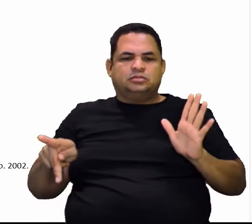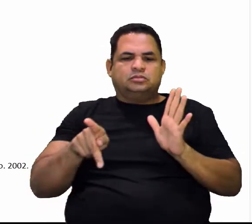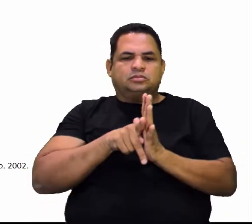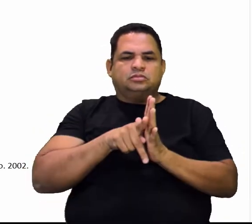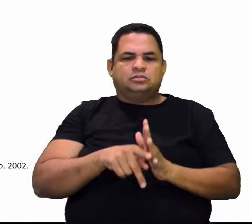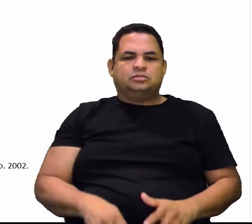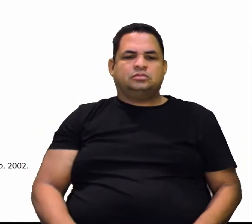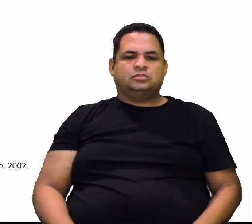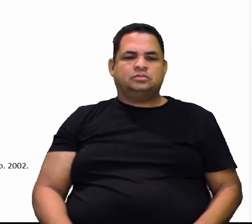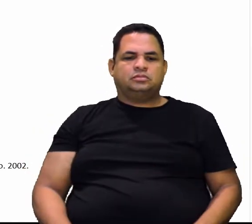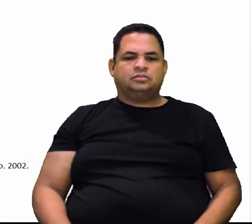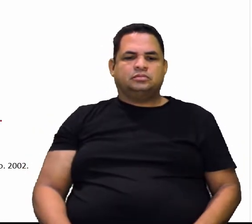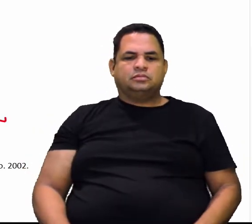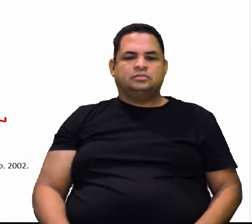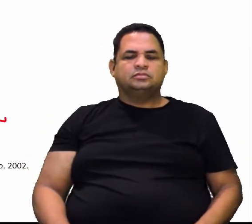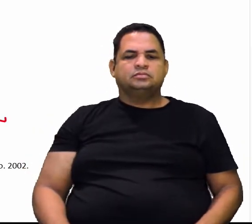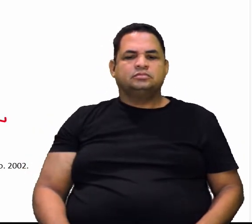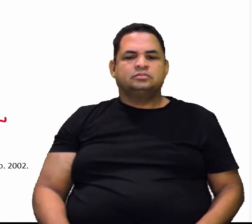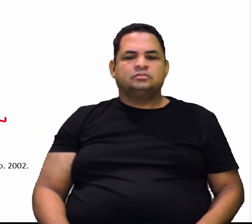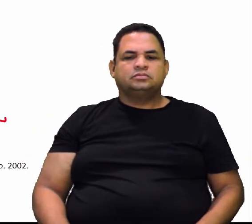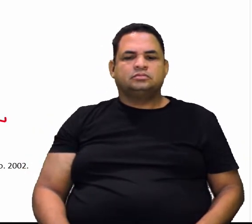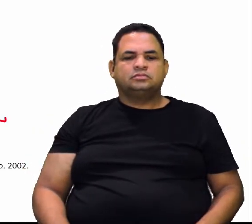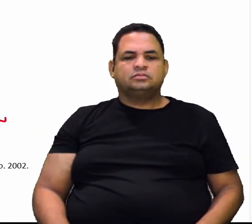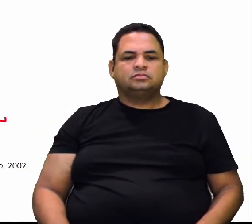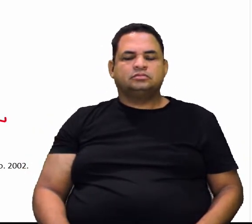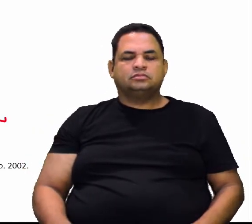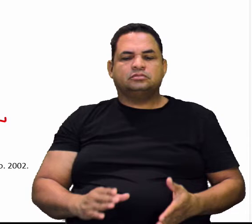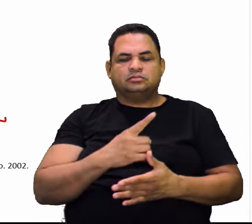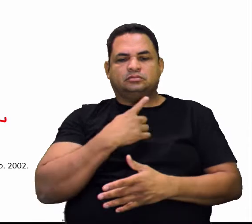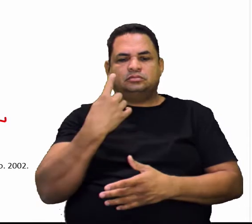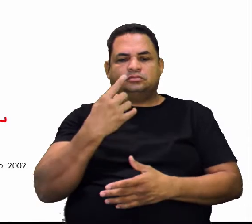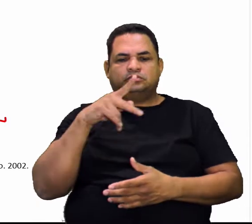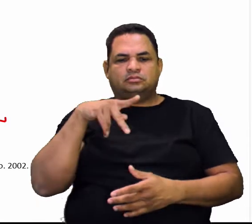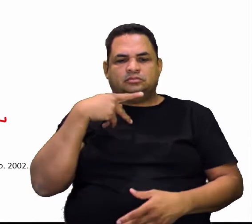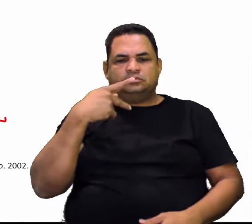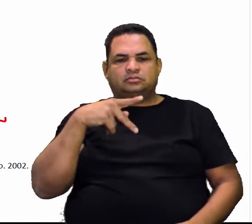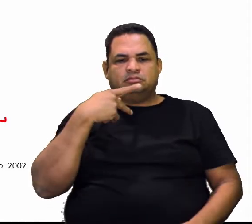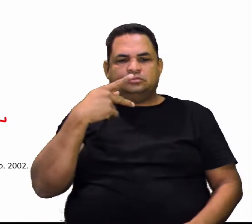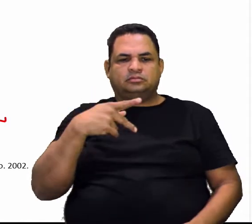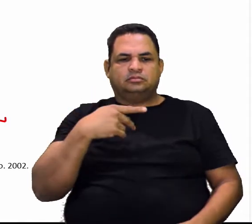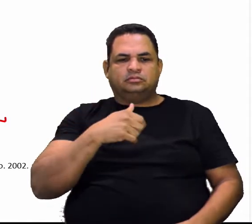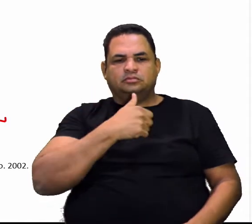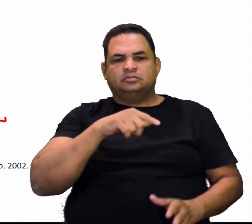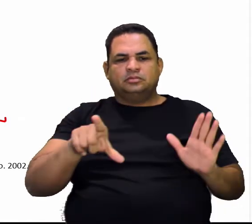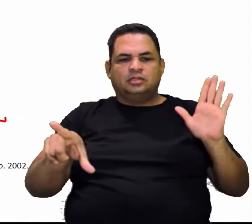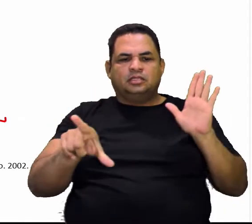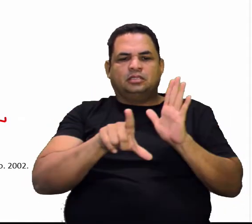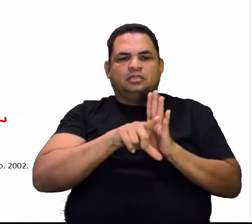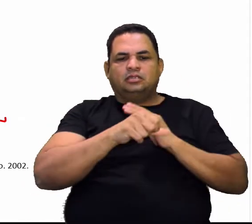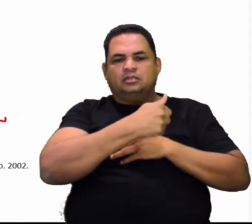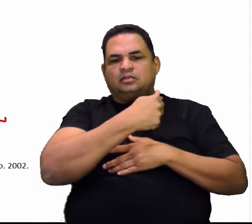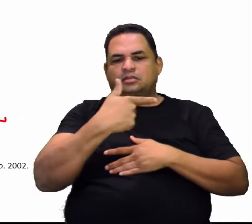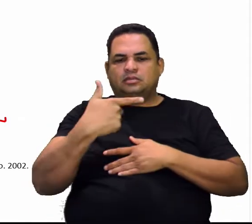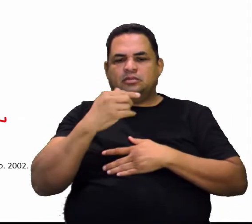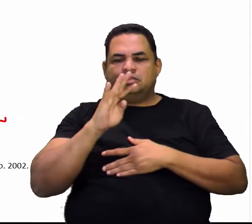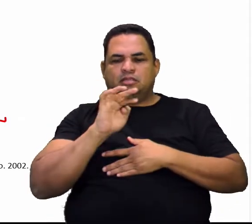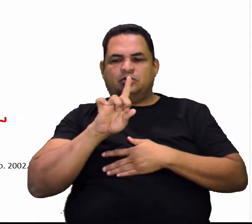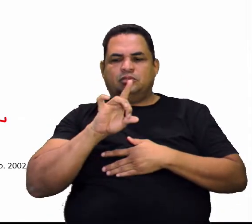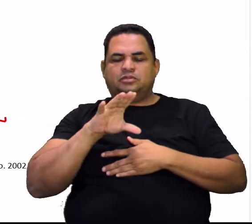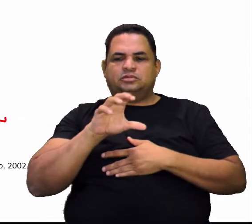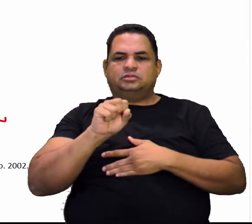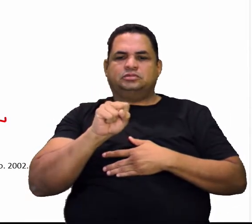Direito público e direito privado dos romanos. Nós estamos falando da lei das 12